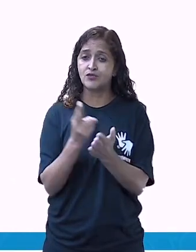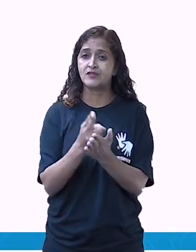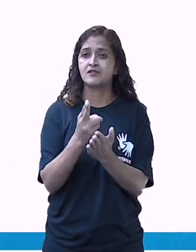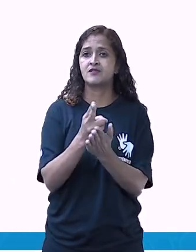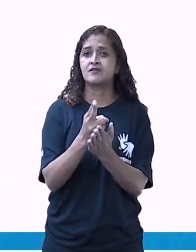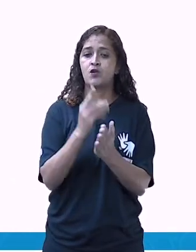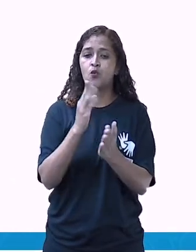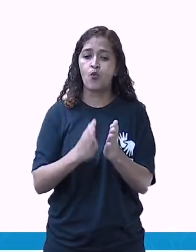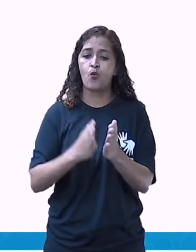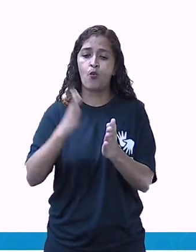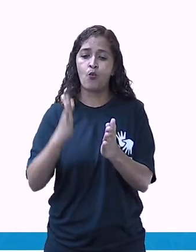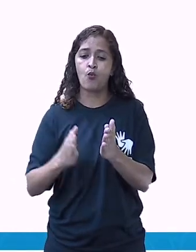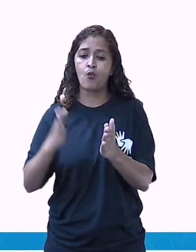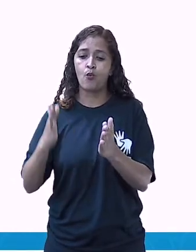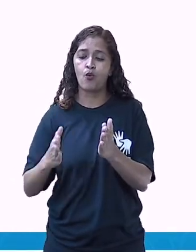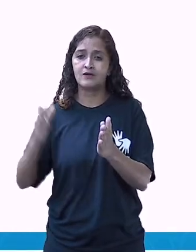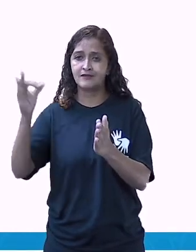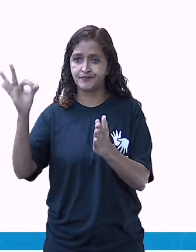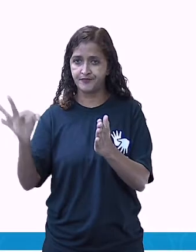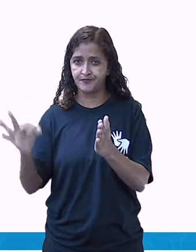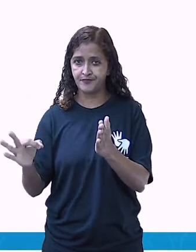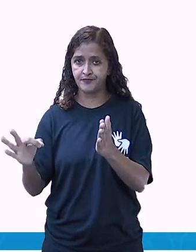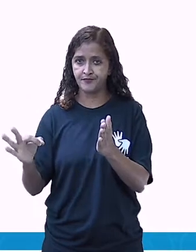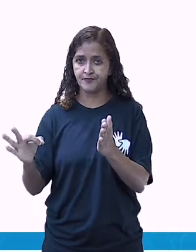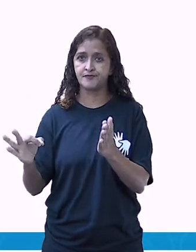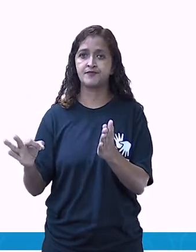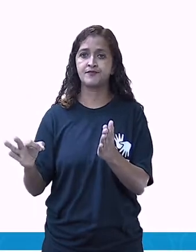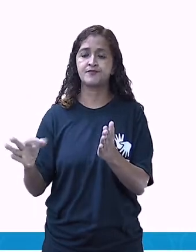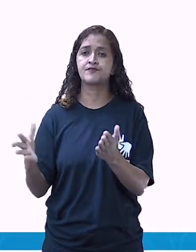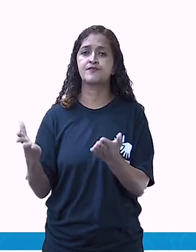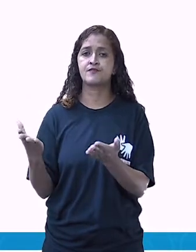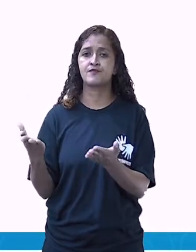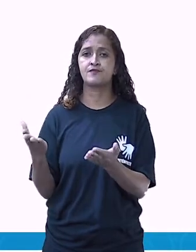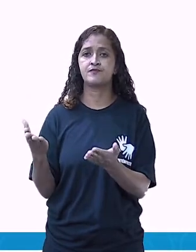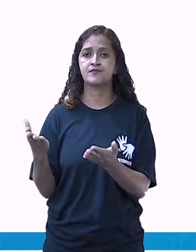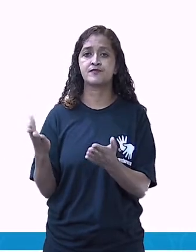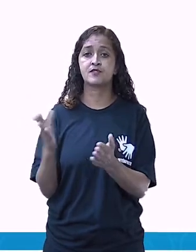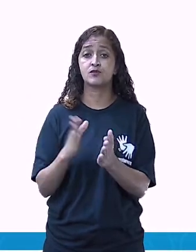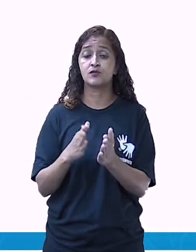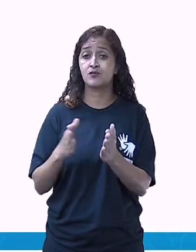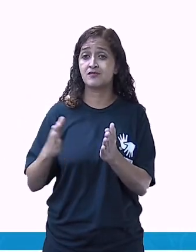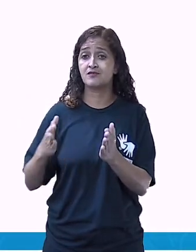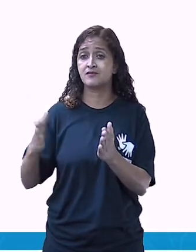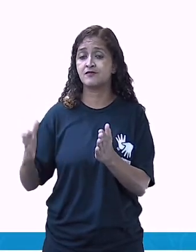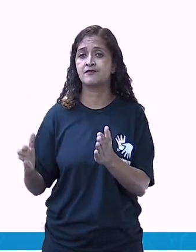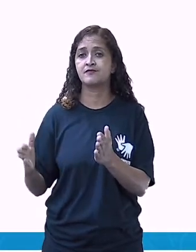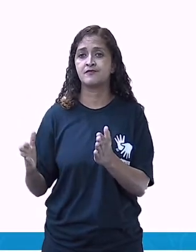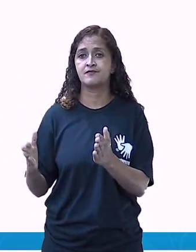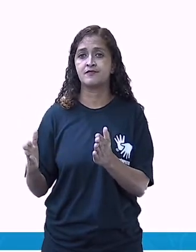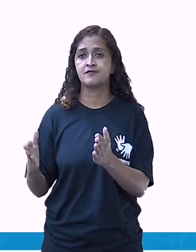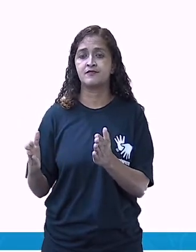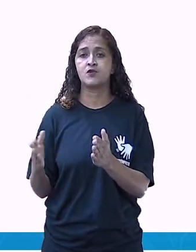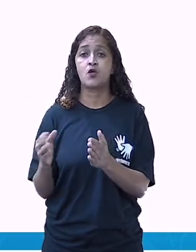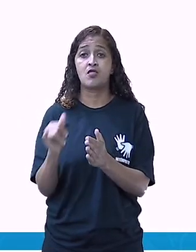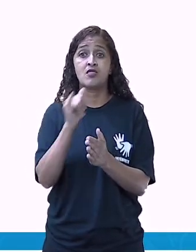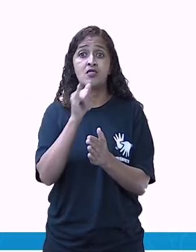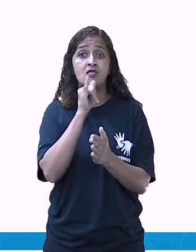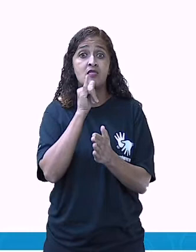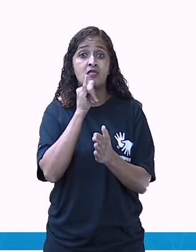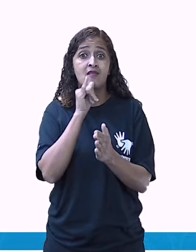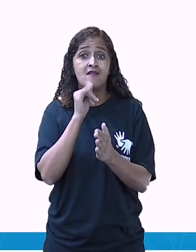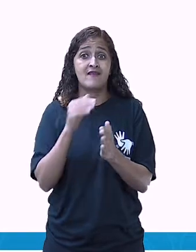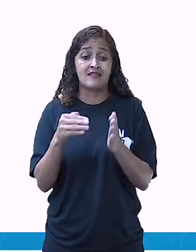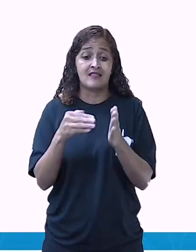falando de 1 por 1, tá? E aí, essa ordem crescente aqui no nosso exemplo vai até